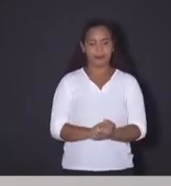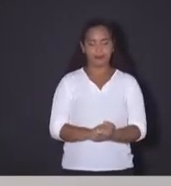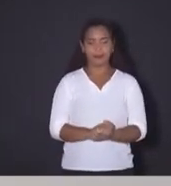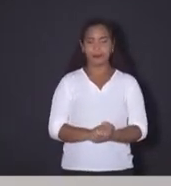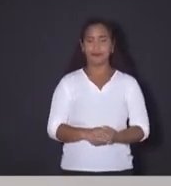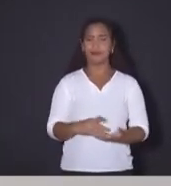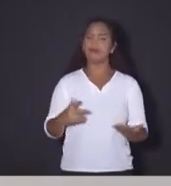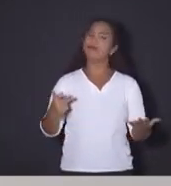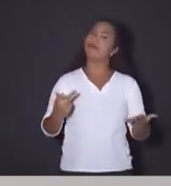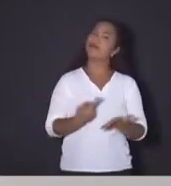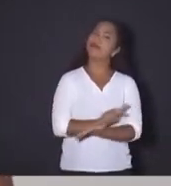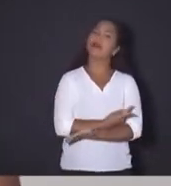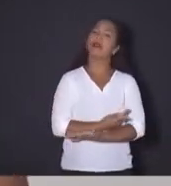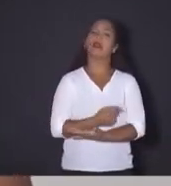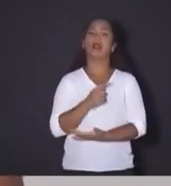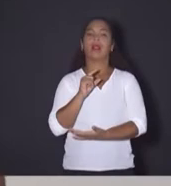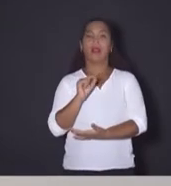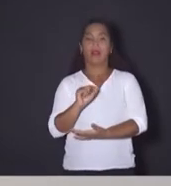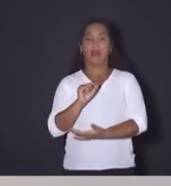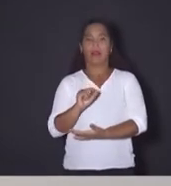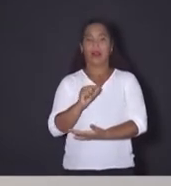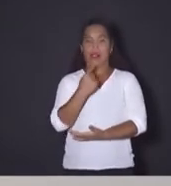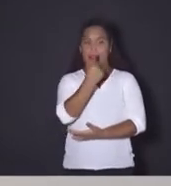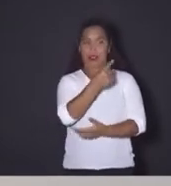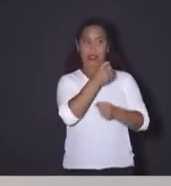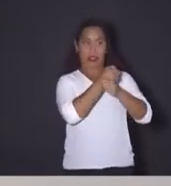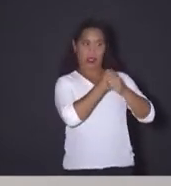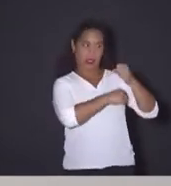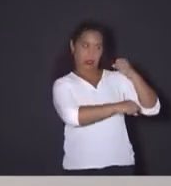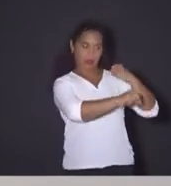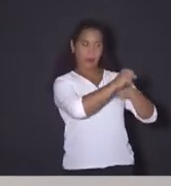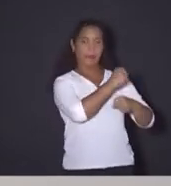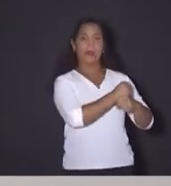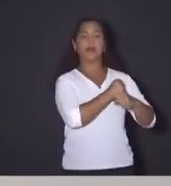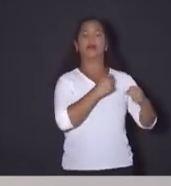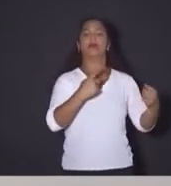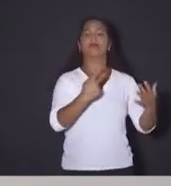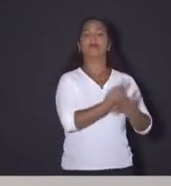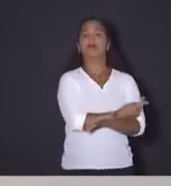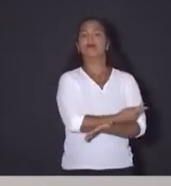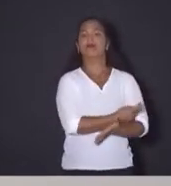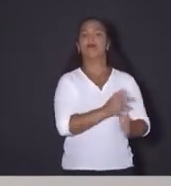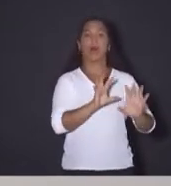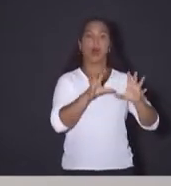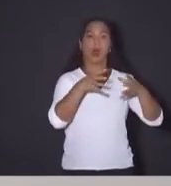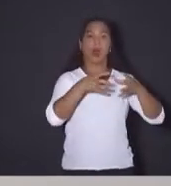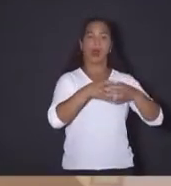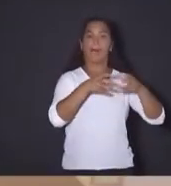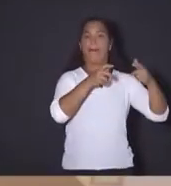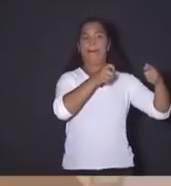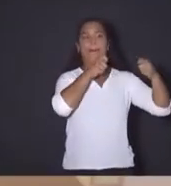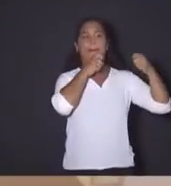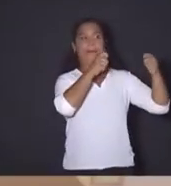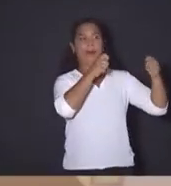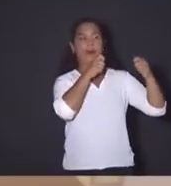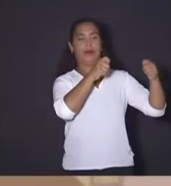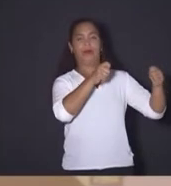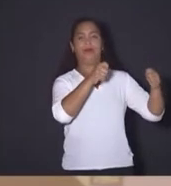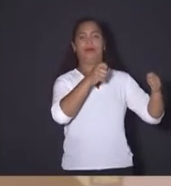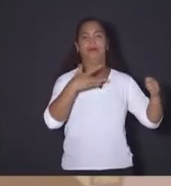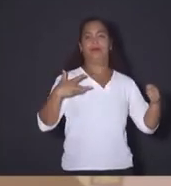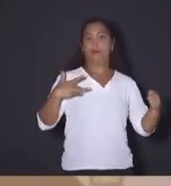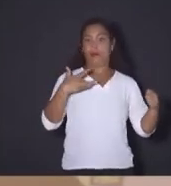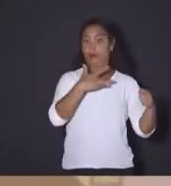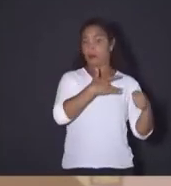que houve uma campanha produzida no ano passado que trazia questões da saúde mental no campo